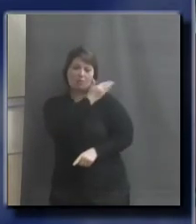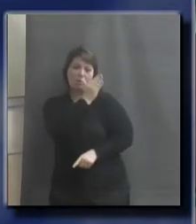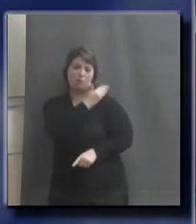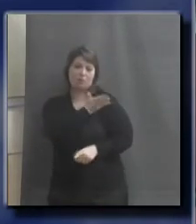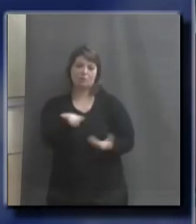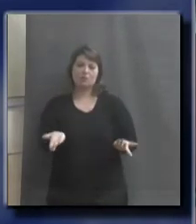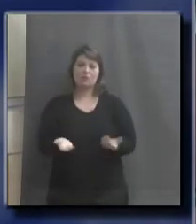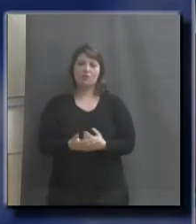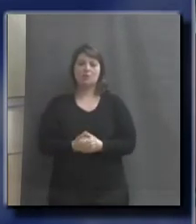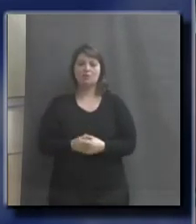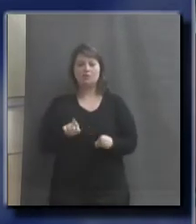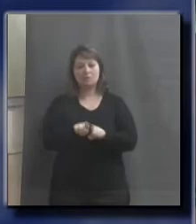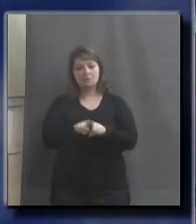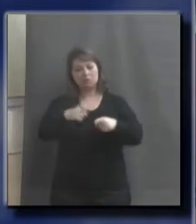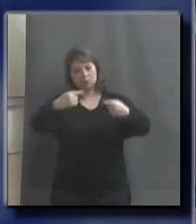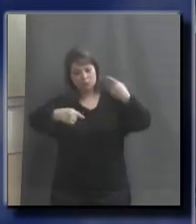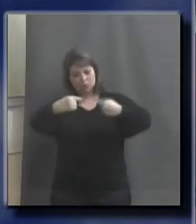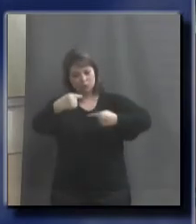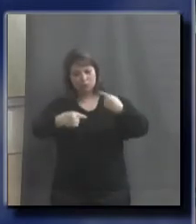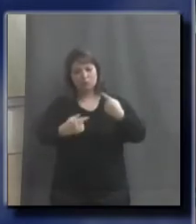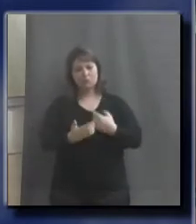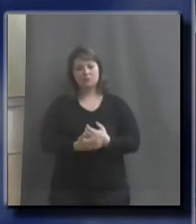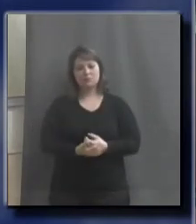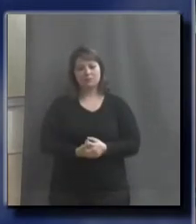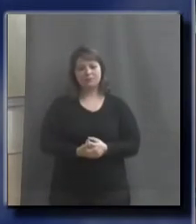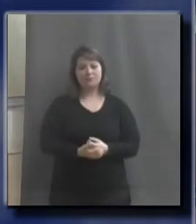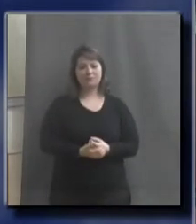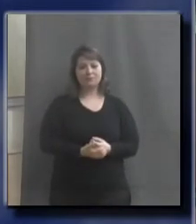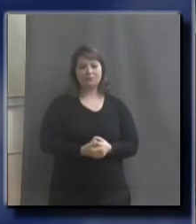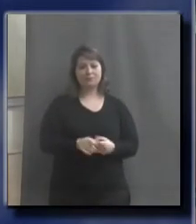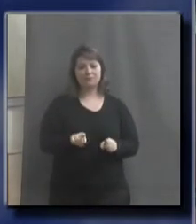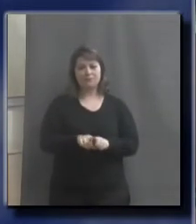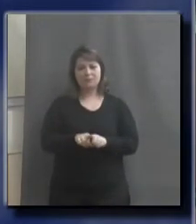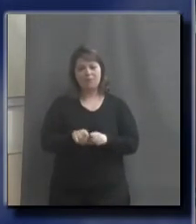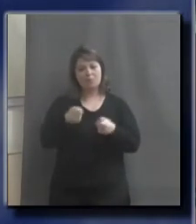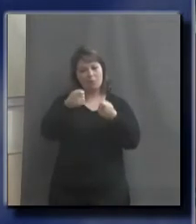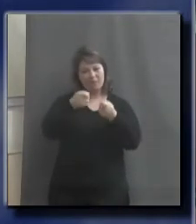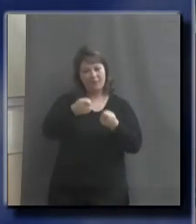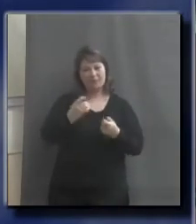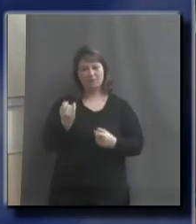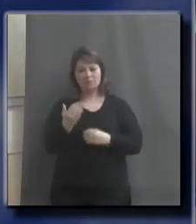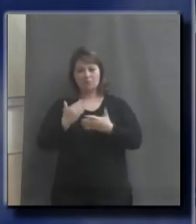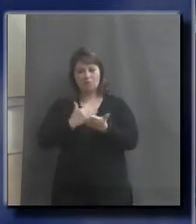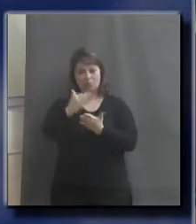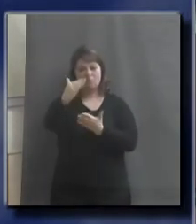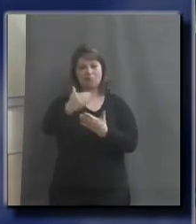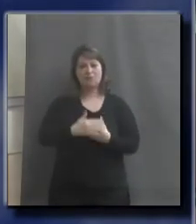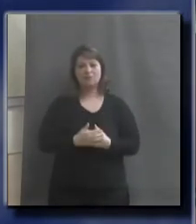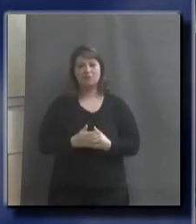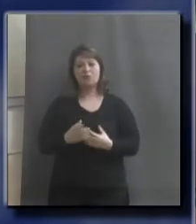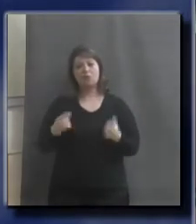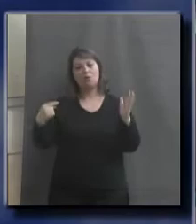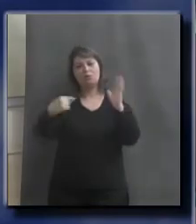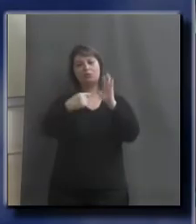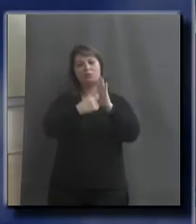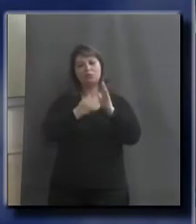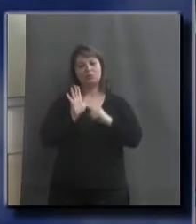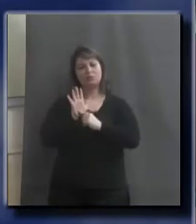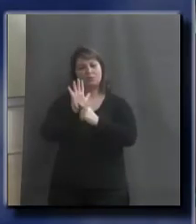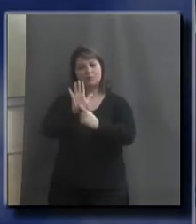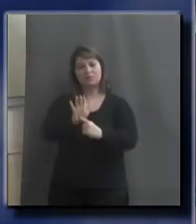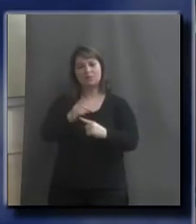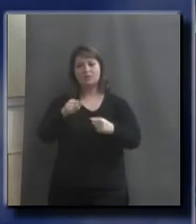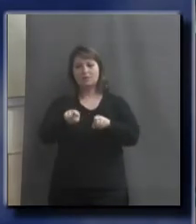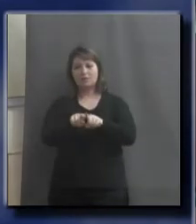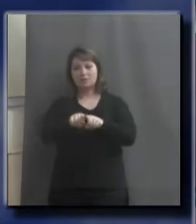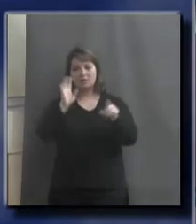Todas as discussões que a gente tem aqui, né, como provocação inicial, o objetivo de inserir, de pensá-las